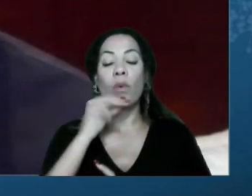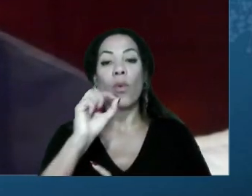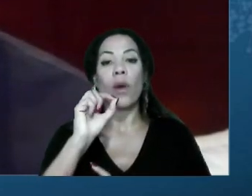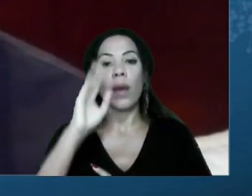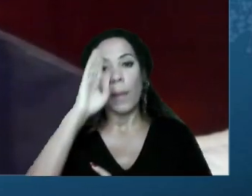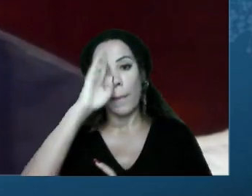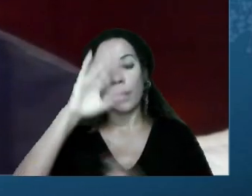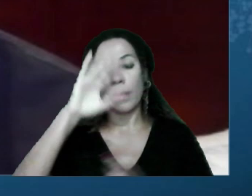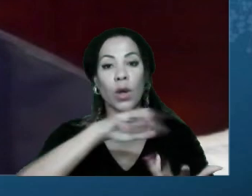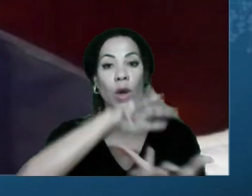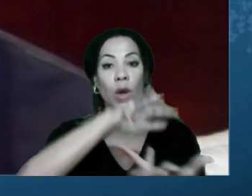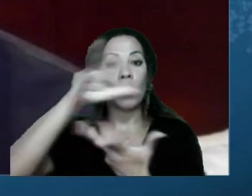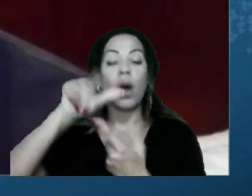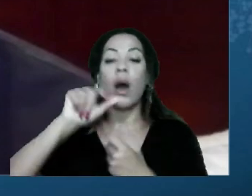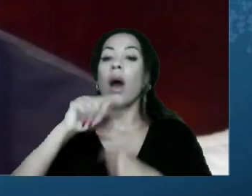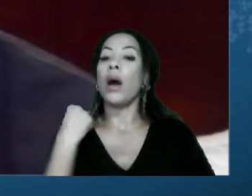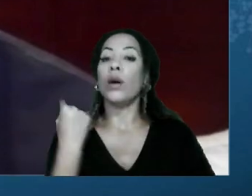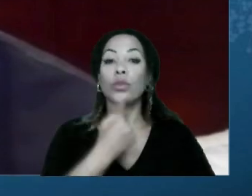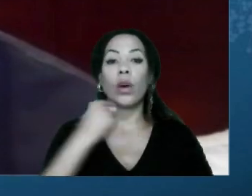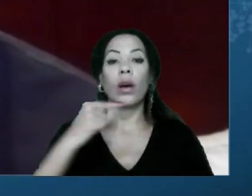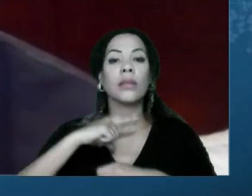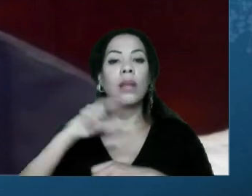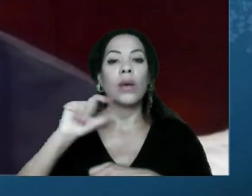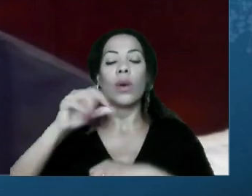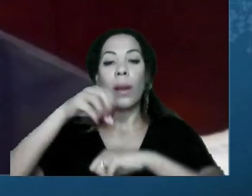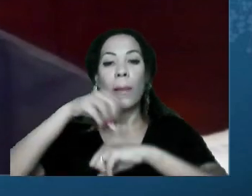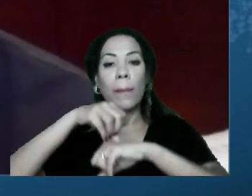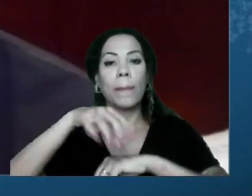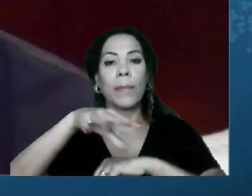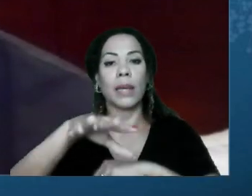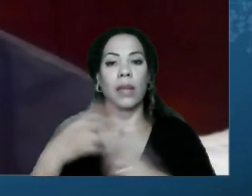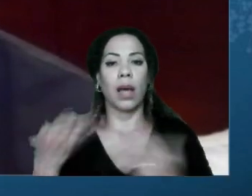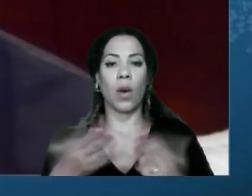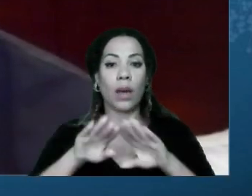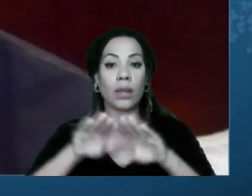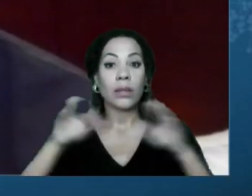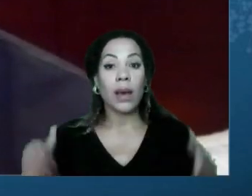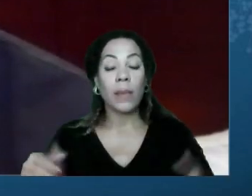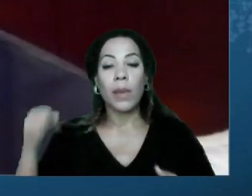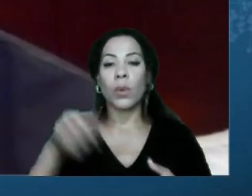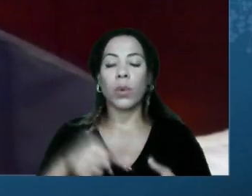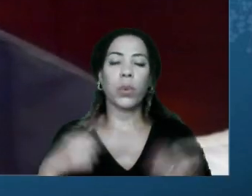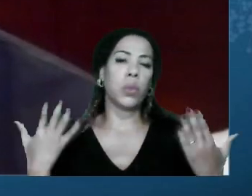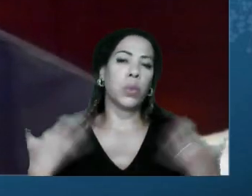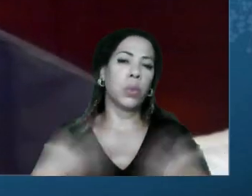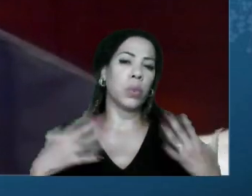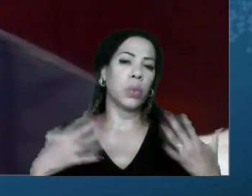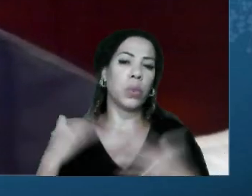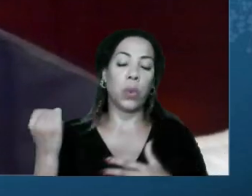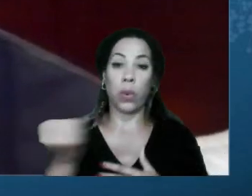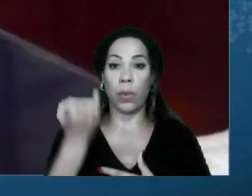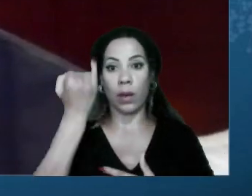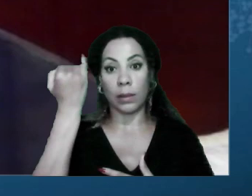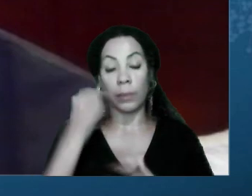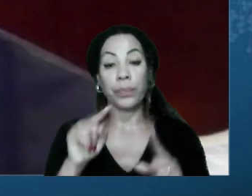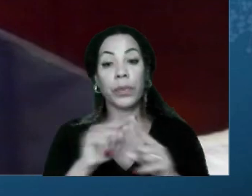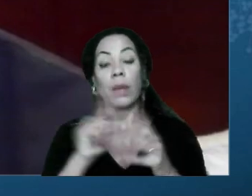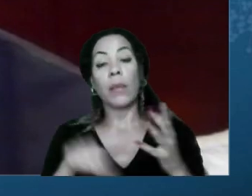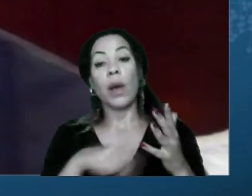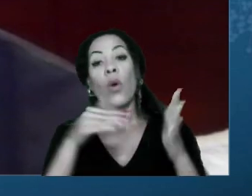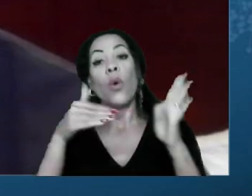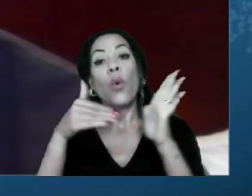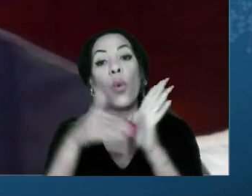mensagem que nós temos neste painel tão importante. Em último lugar, eu gostaria de